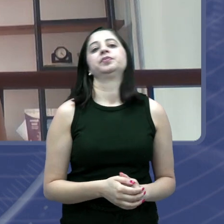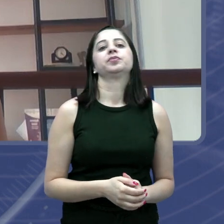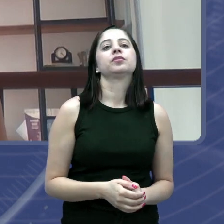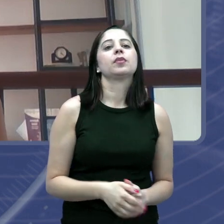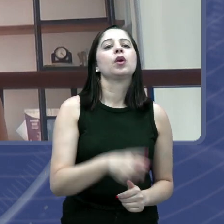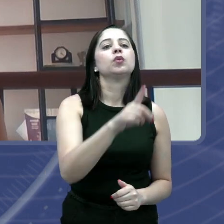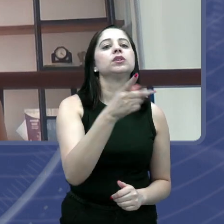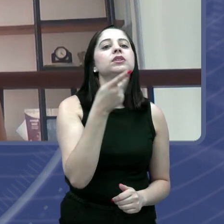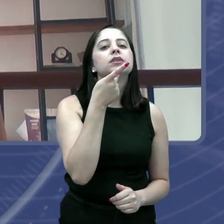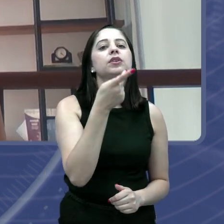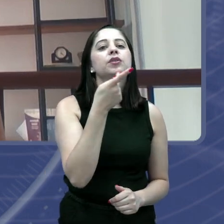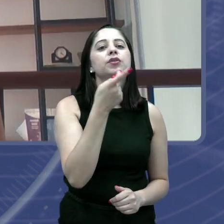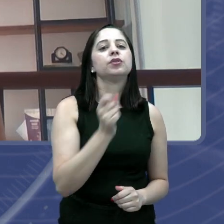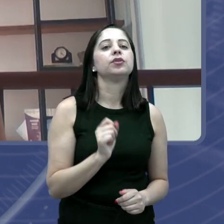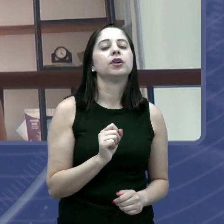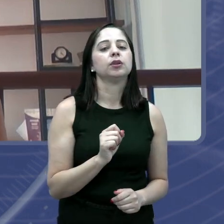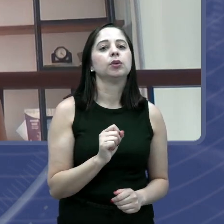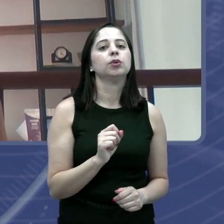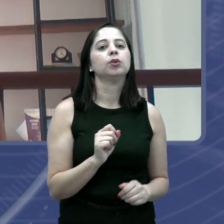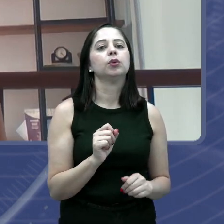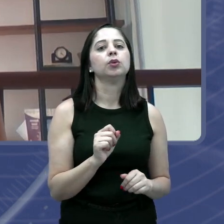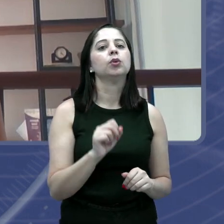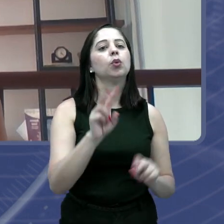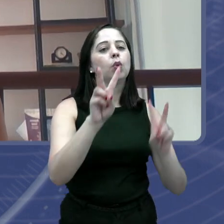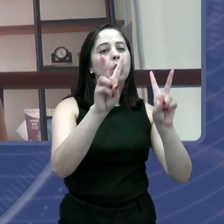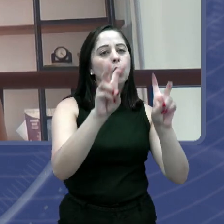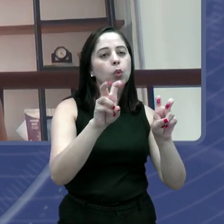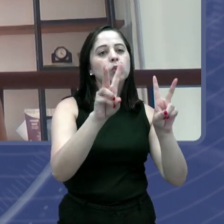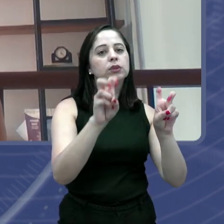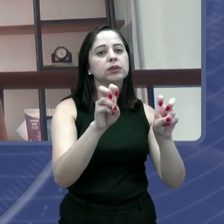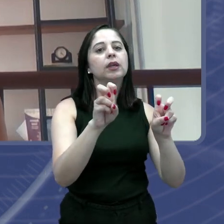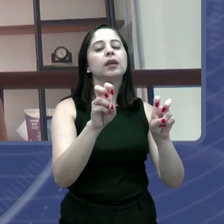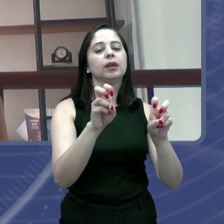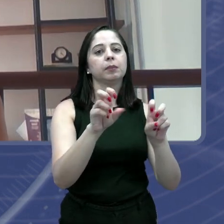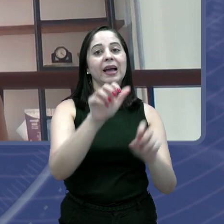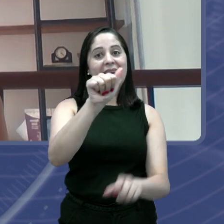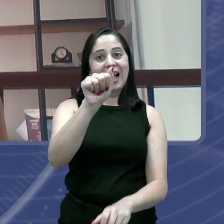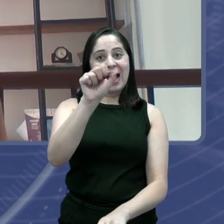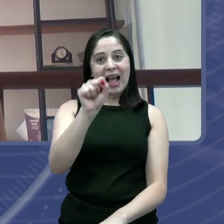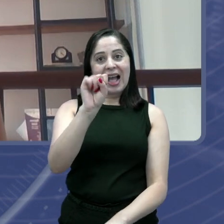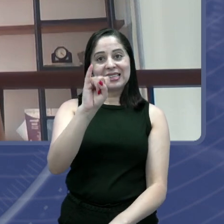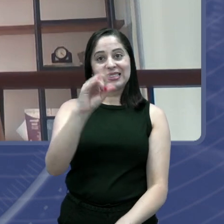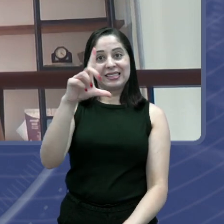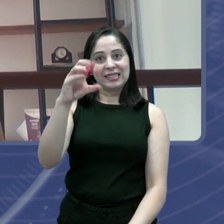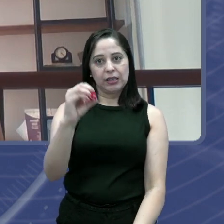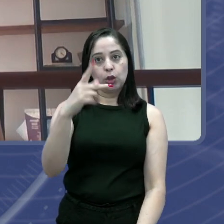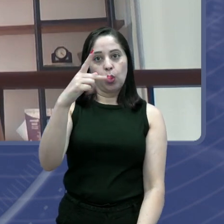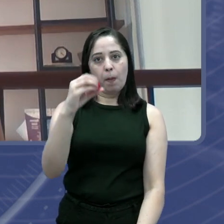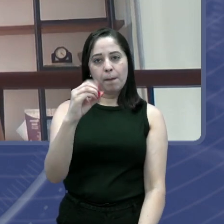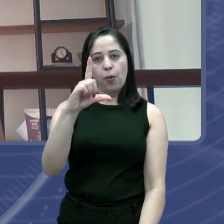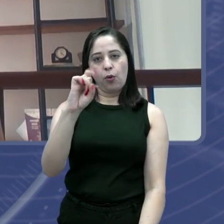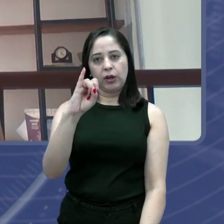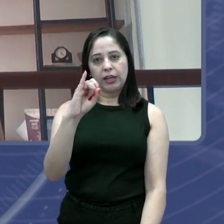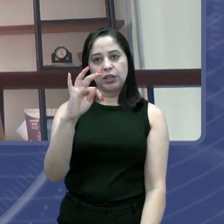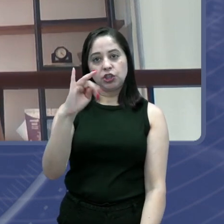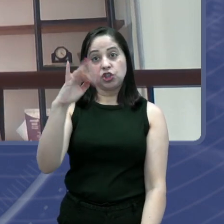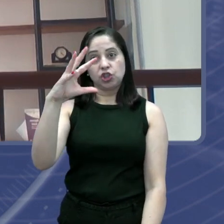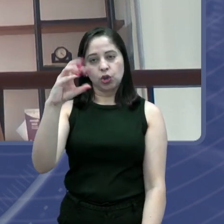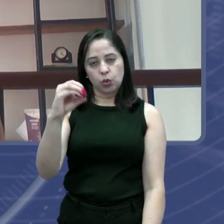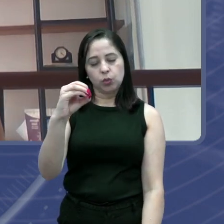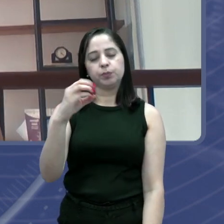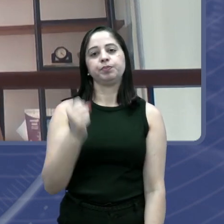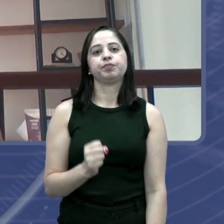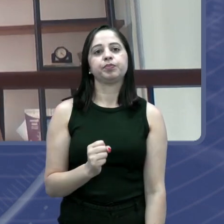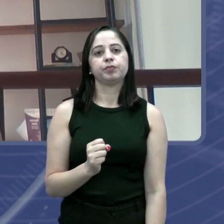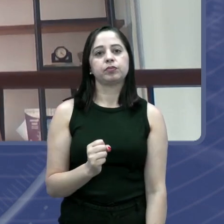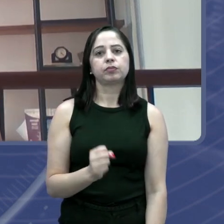falando justamente sobre isso, né? Sobre esse asilo político. Você deu um exemplo bem atual.